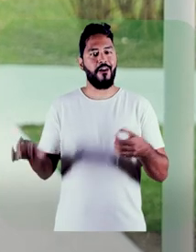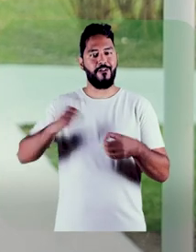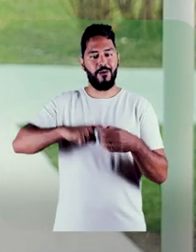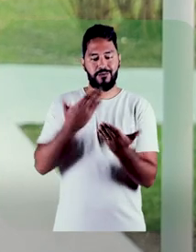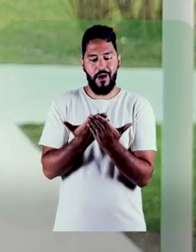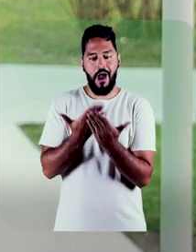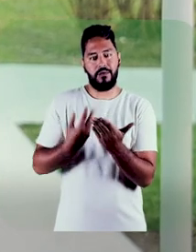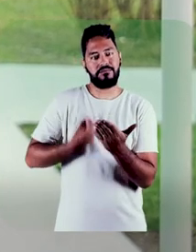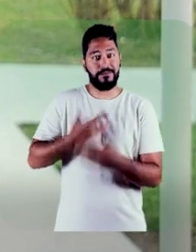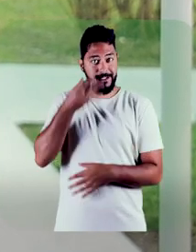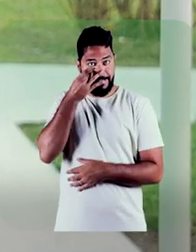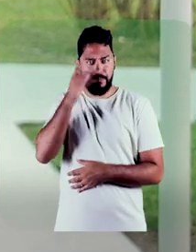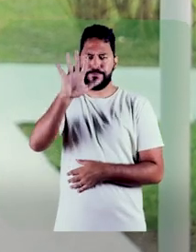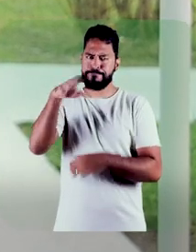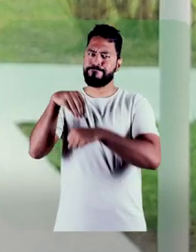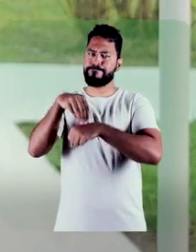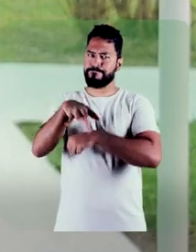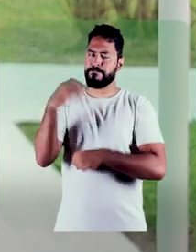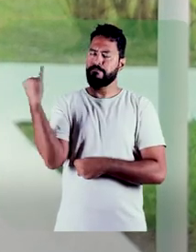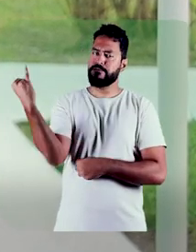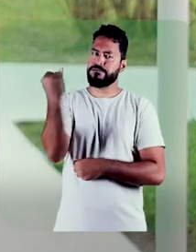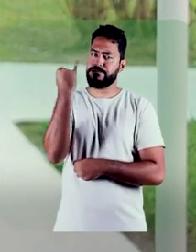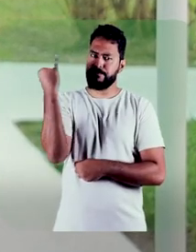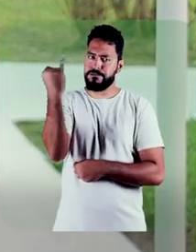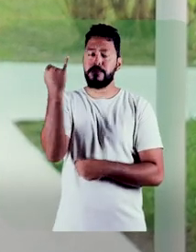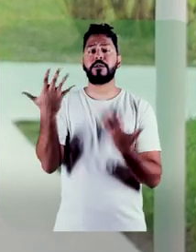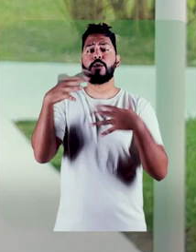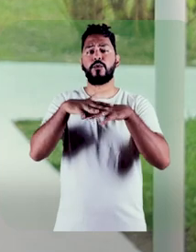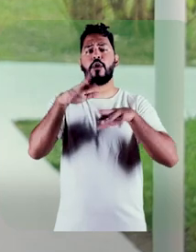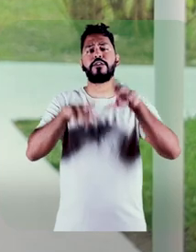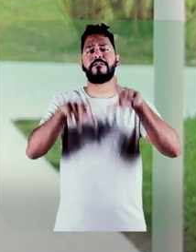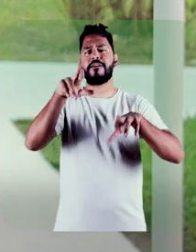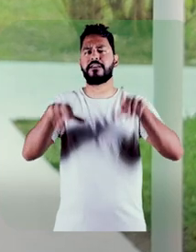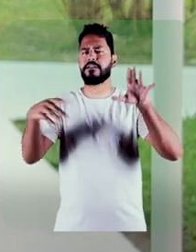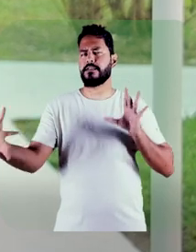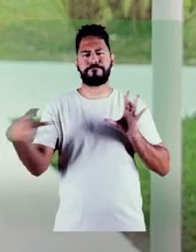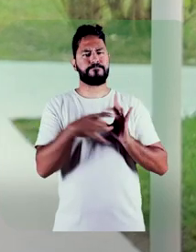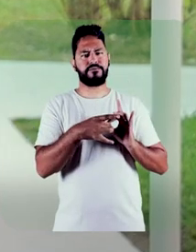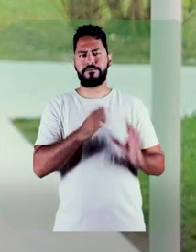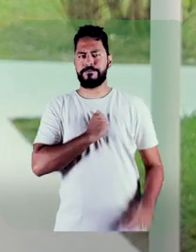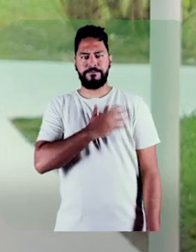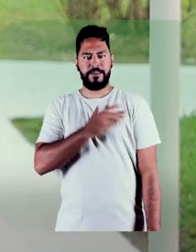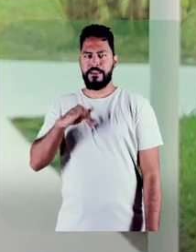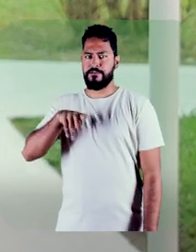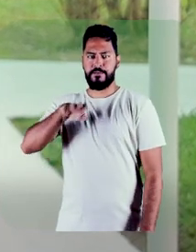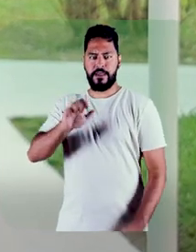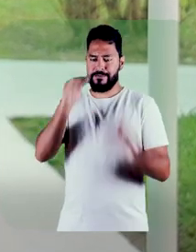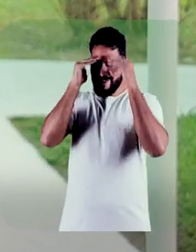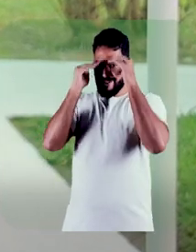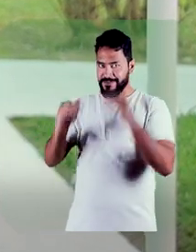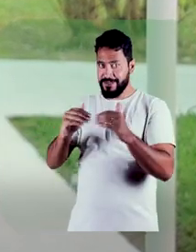Com a volta às atividades presenciais, é importante lembrar que a inclusão e a diversidade são guias fundamentais para a